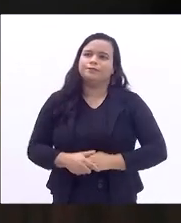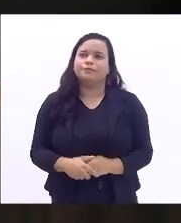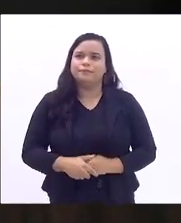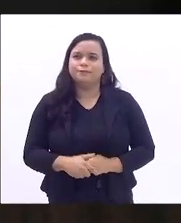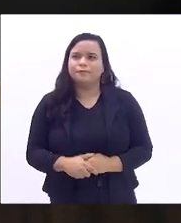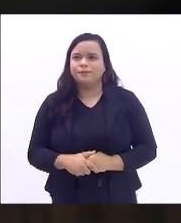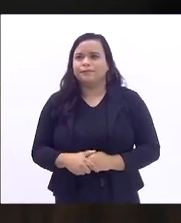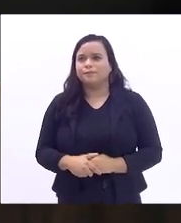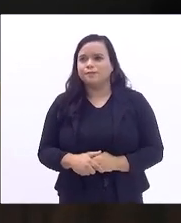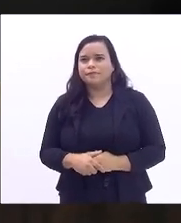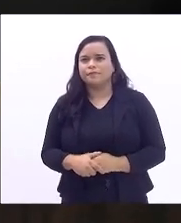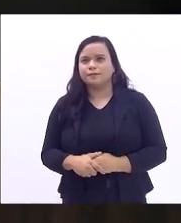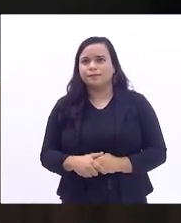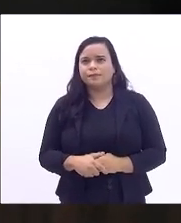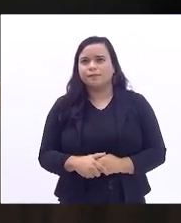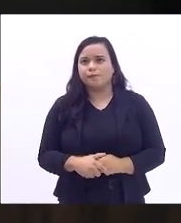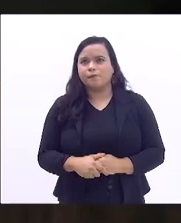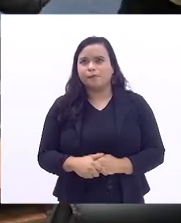1